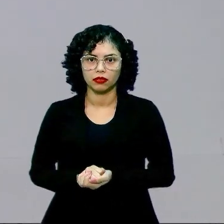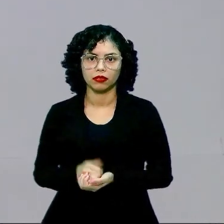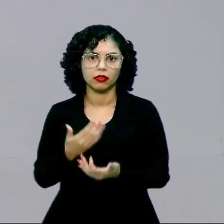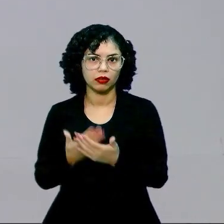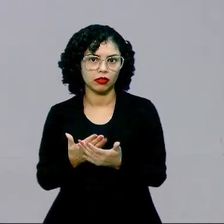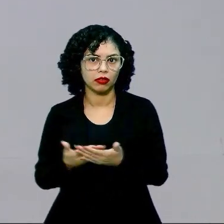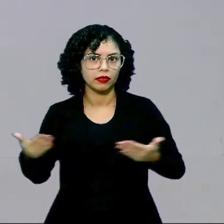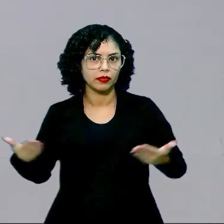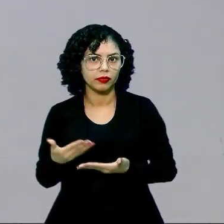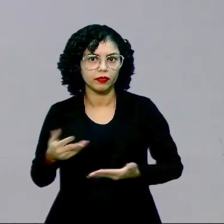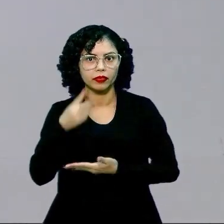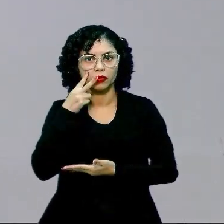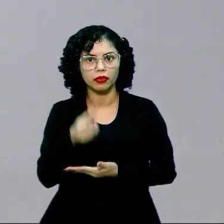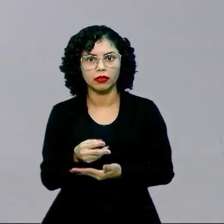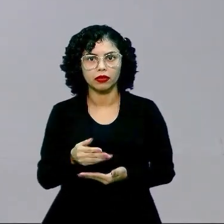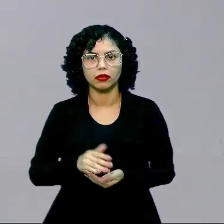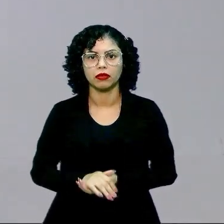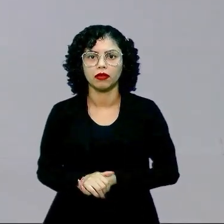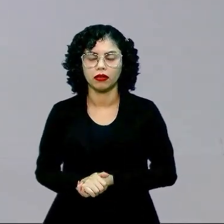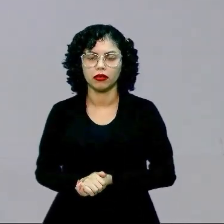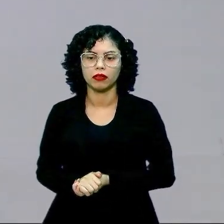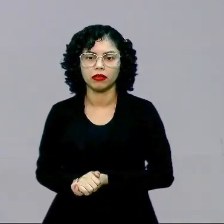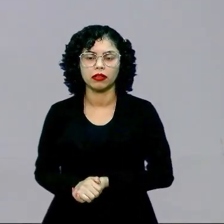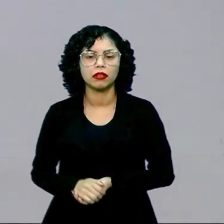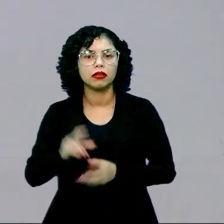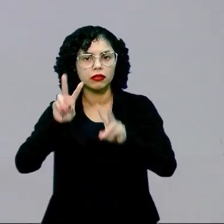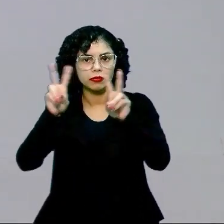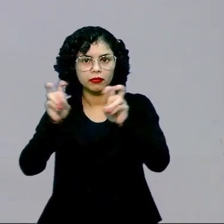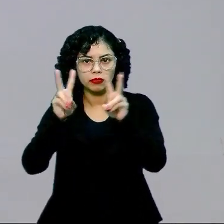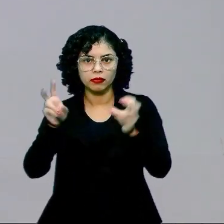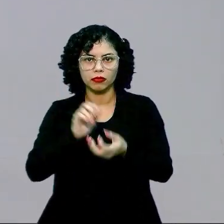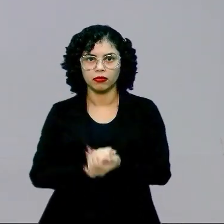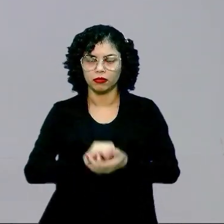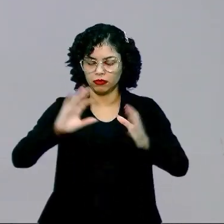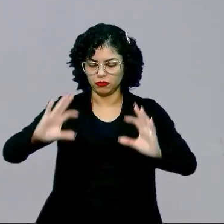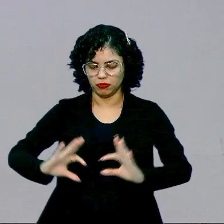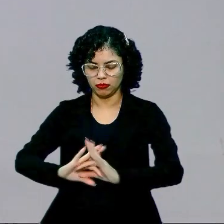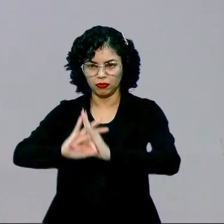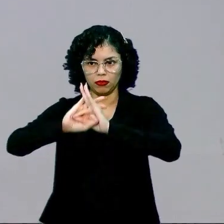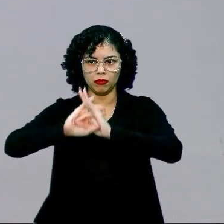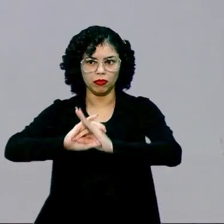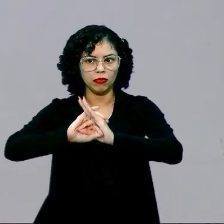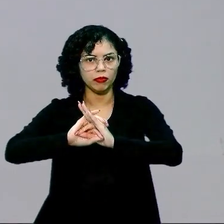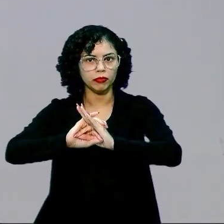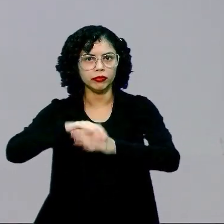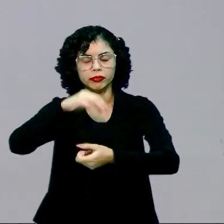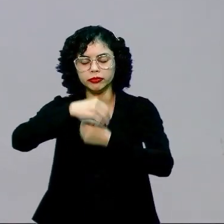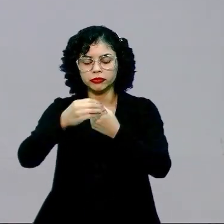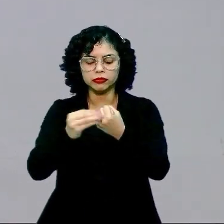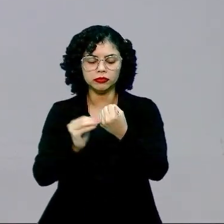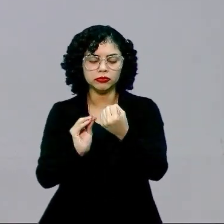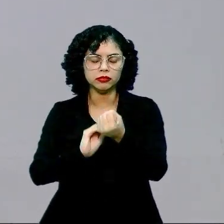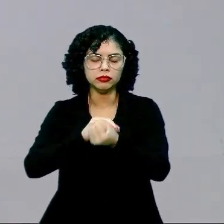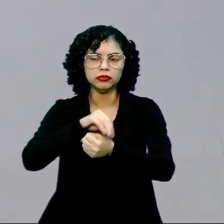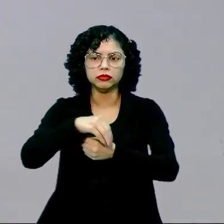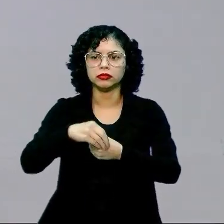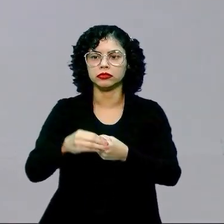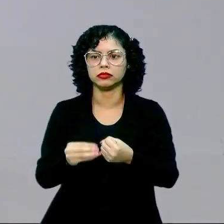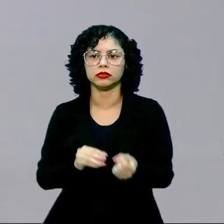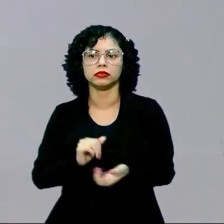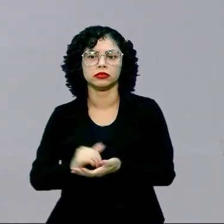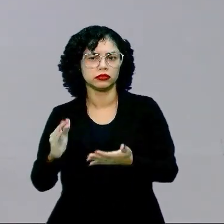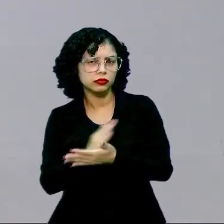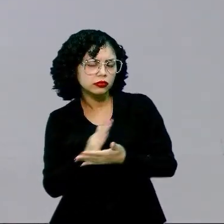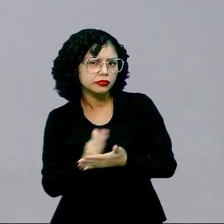com a aula que nós vamos ver agora, tá? Sobre as interações intermoleculares. Alguns autores